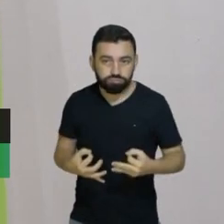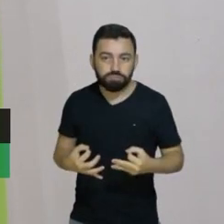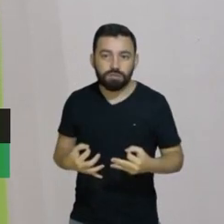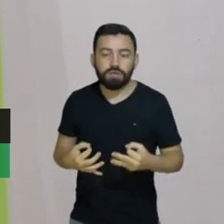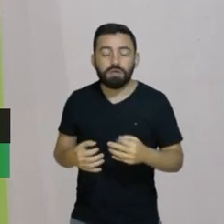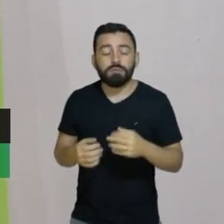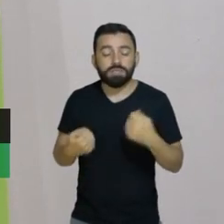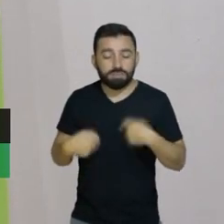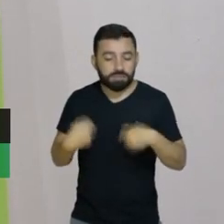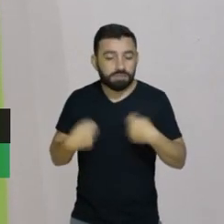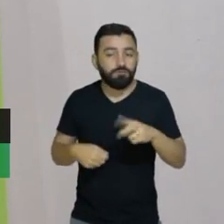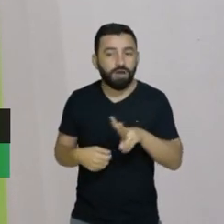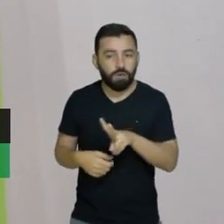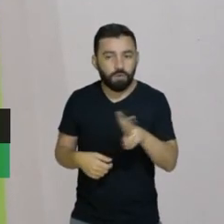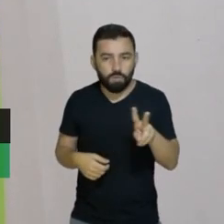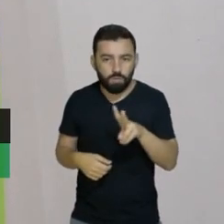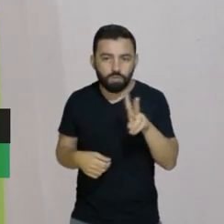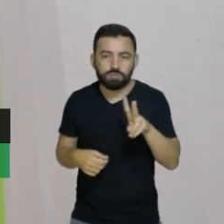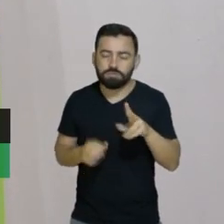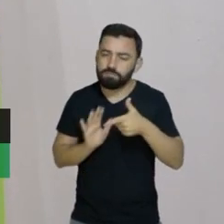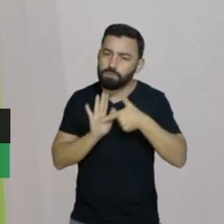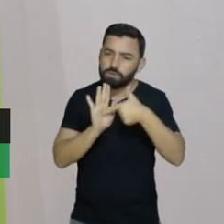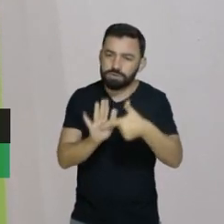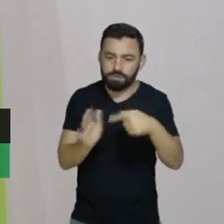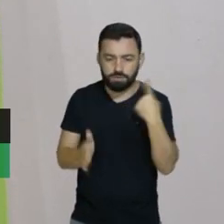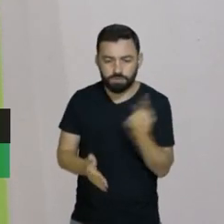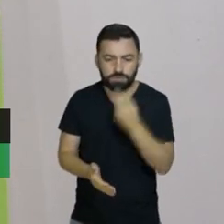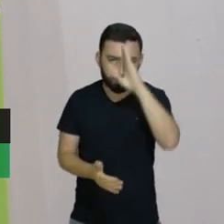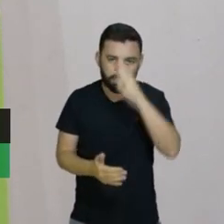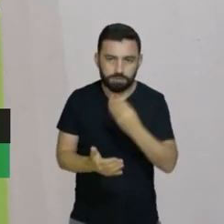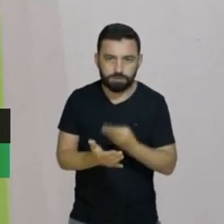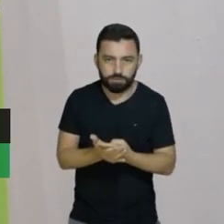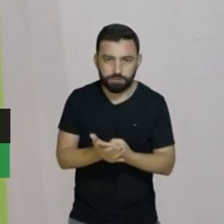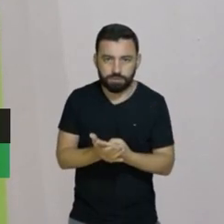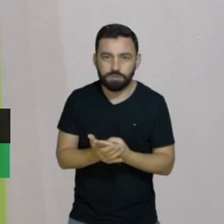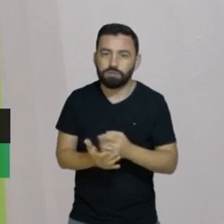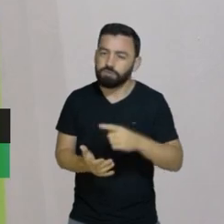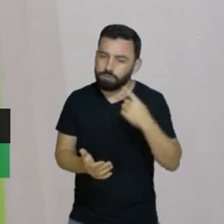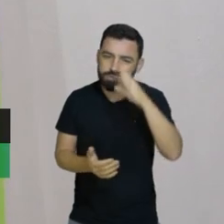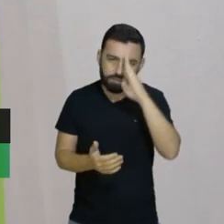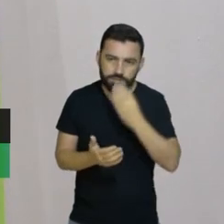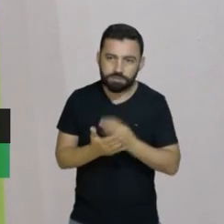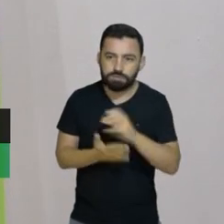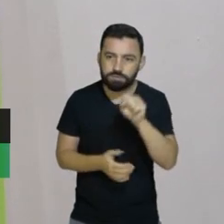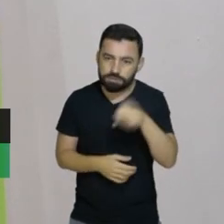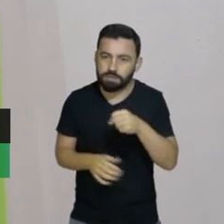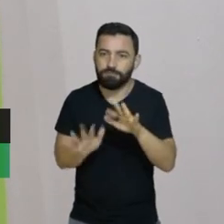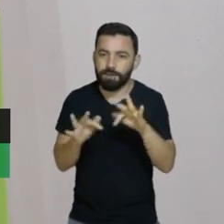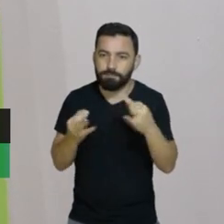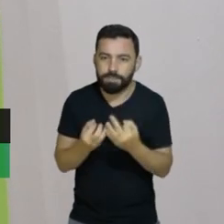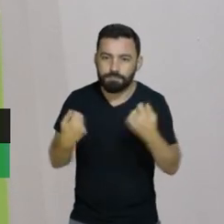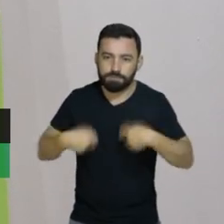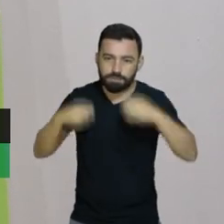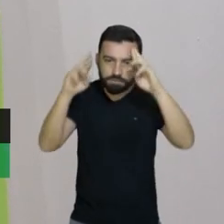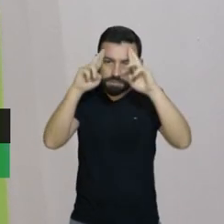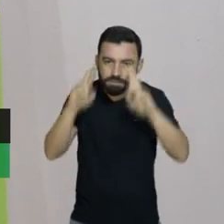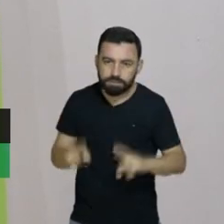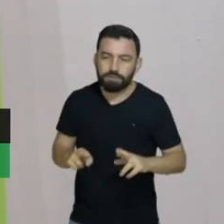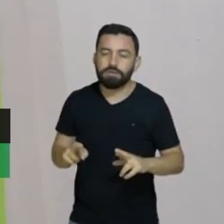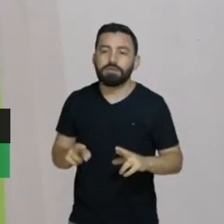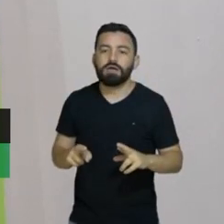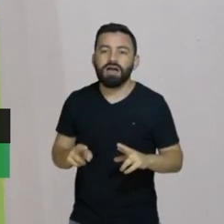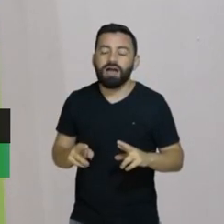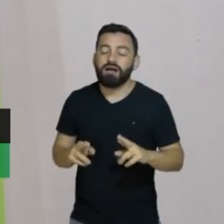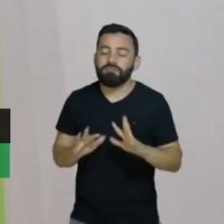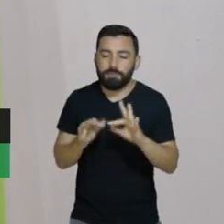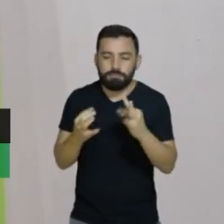nossos valores e expor aquilo que a gente acredita. E nós acreditamos que a família deve ser respeitada, que a família tem autoridade